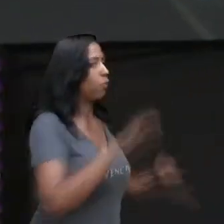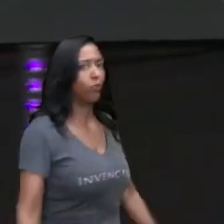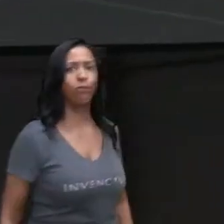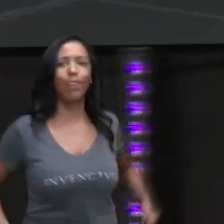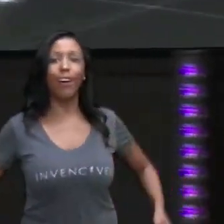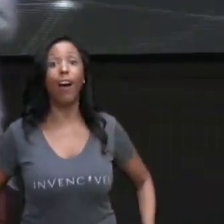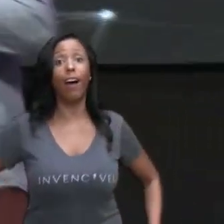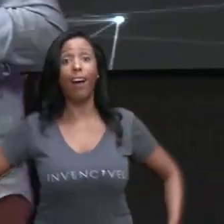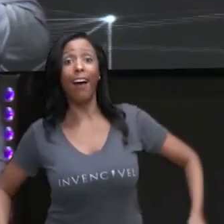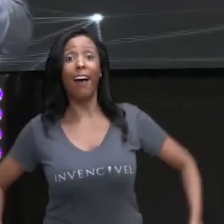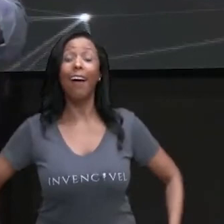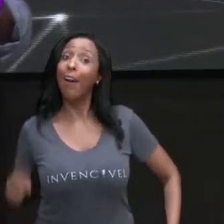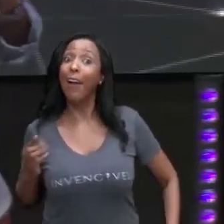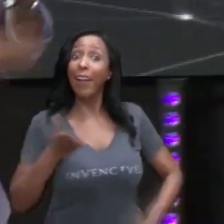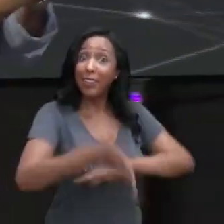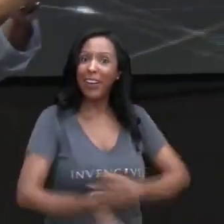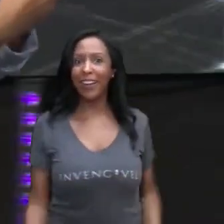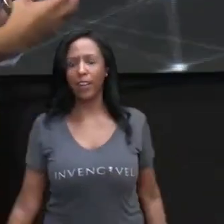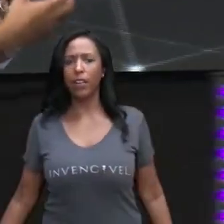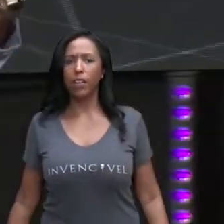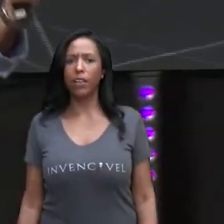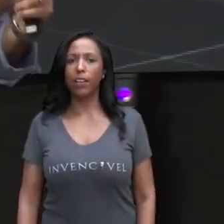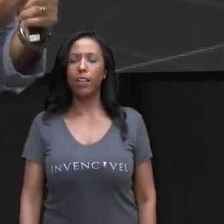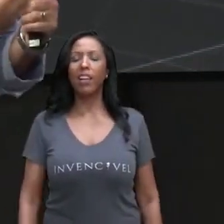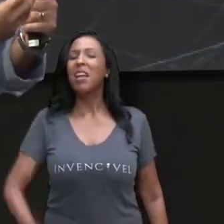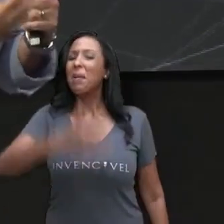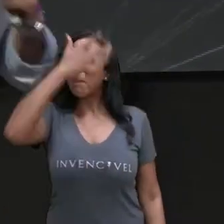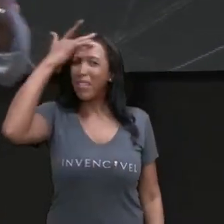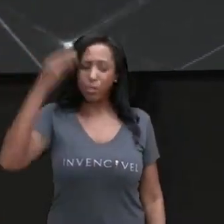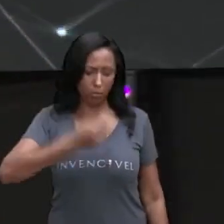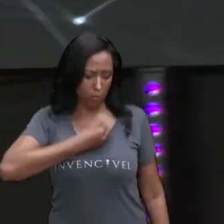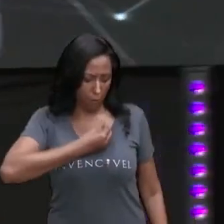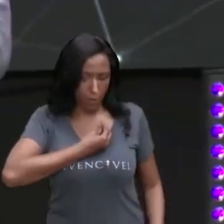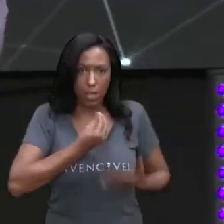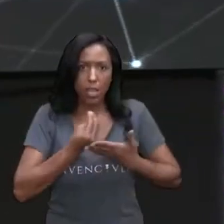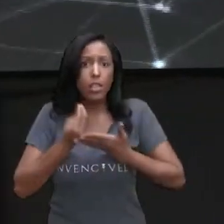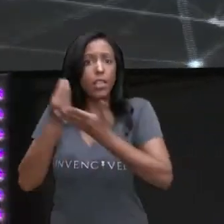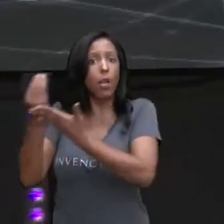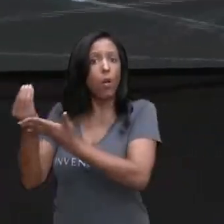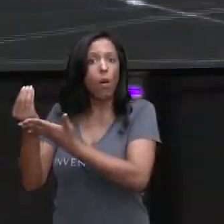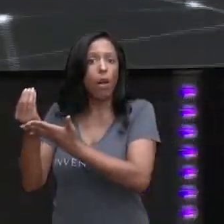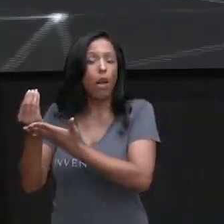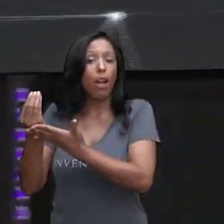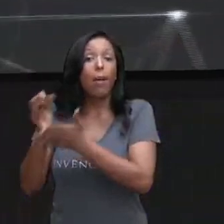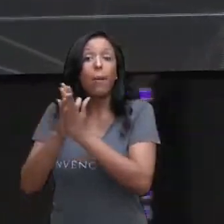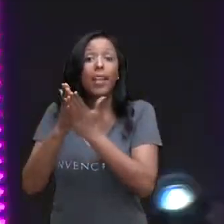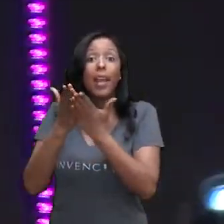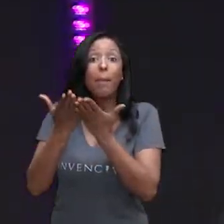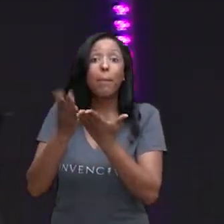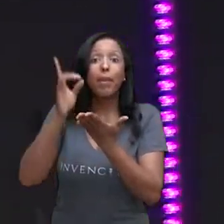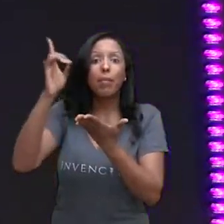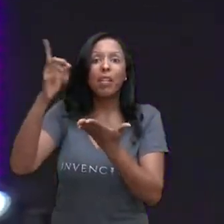lotado de Bíblia. Gente, pessoas deram a vida para que a Bíblia acontecesse na história de